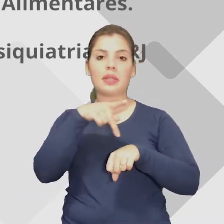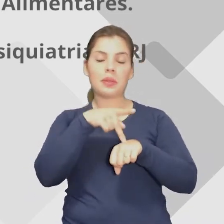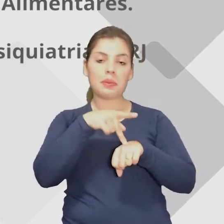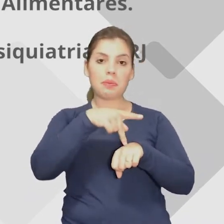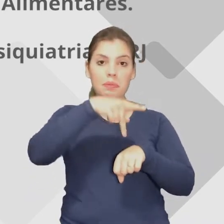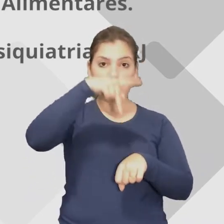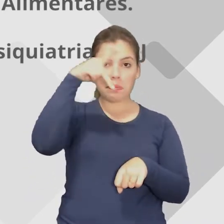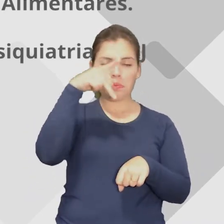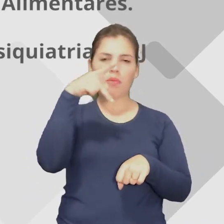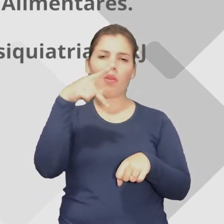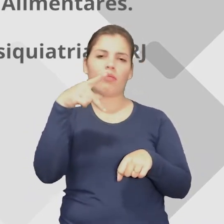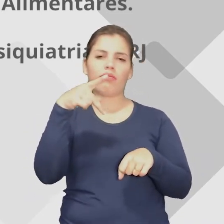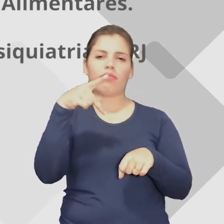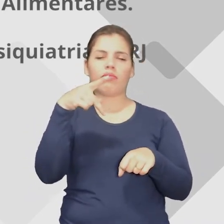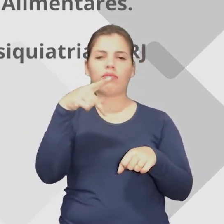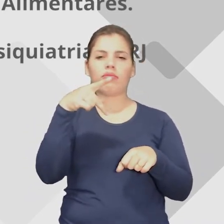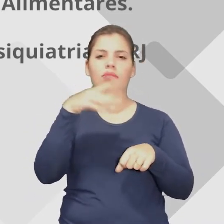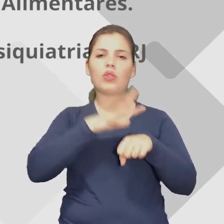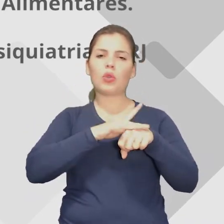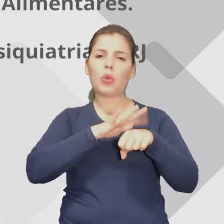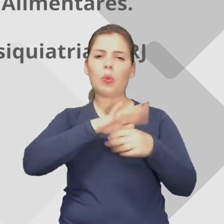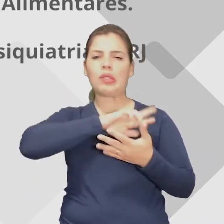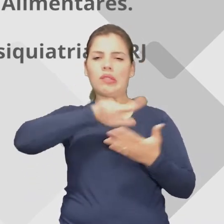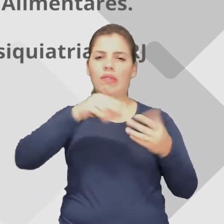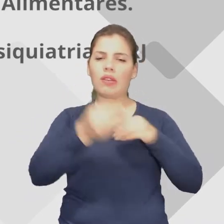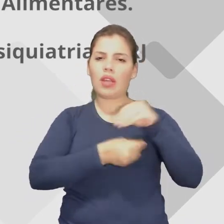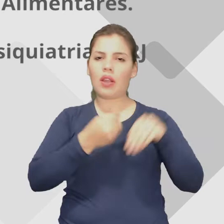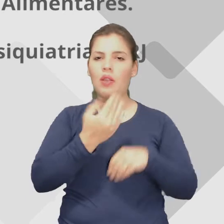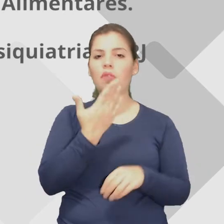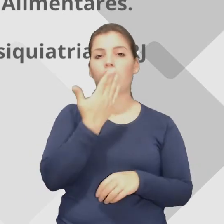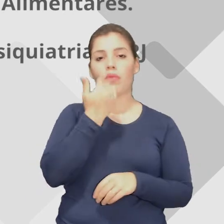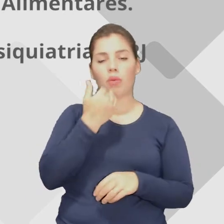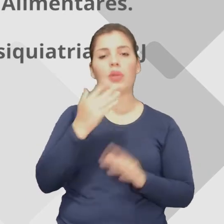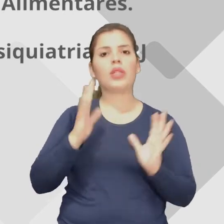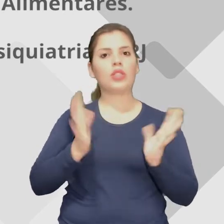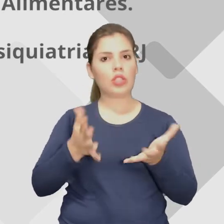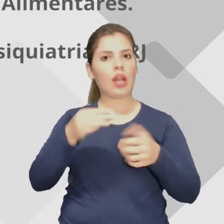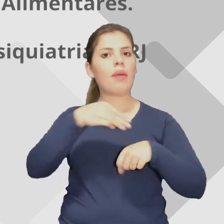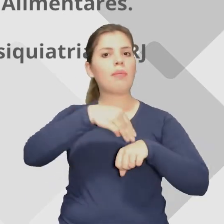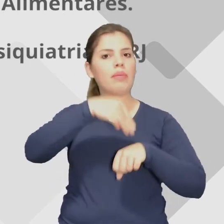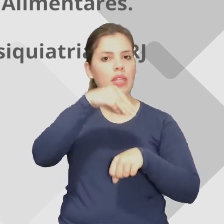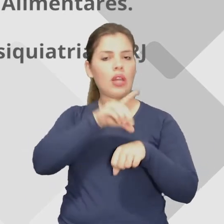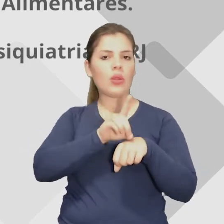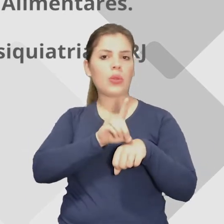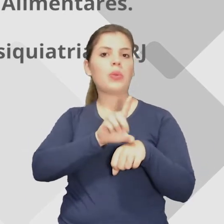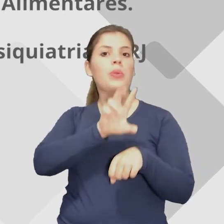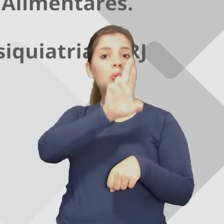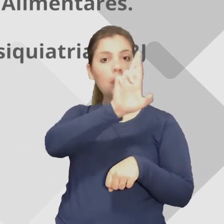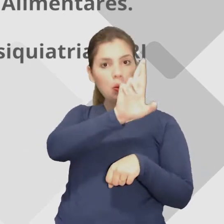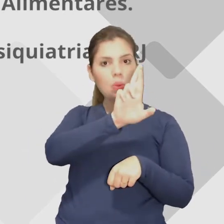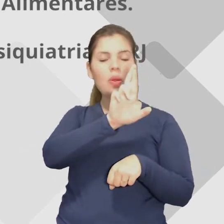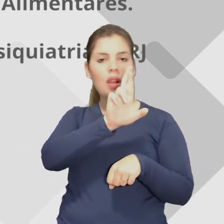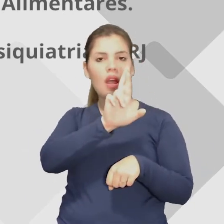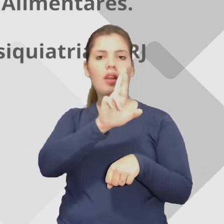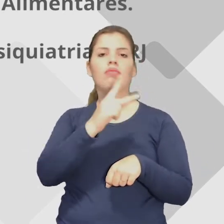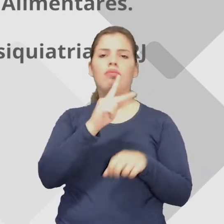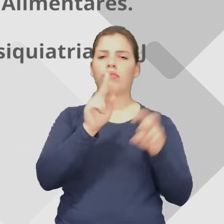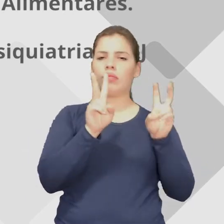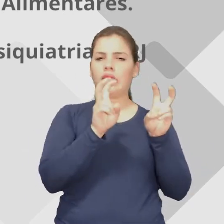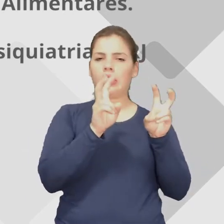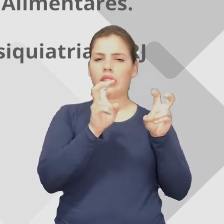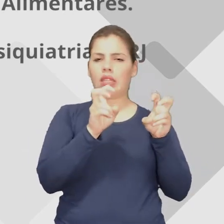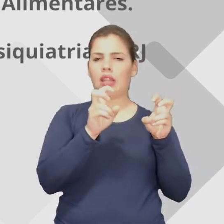alimentares e tem mestrado e doutorado em psiquiatria, também pela Universidade Federal do Rio de Janeiro, e com o tema envolvendo